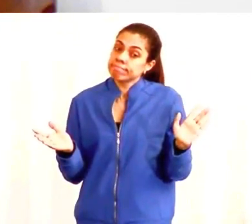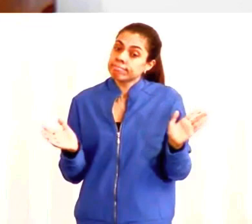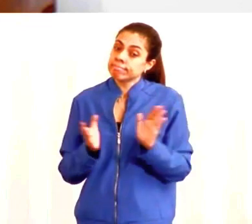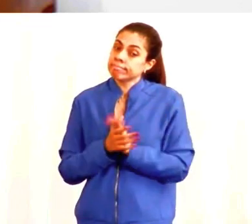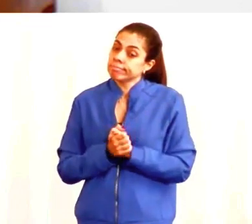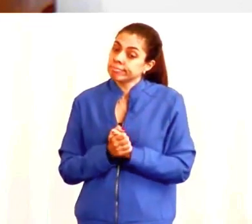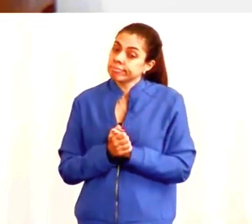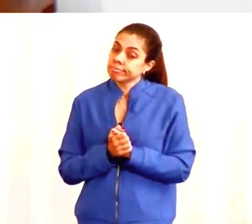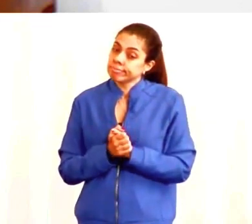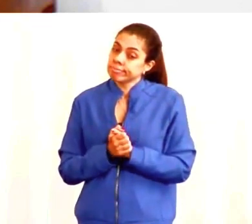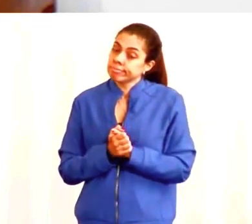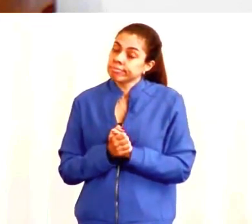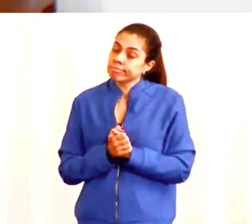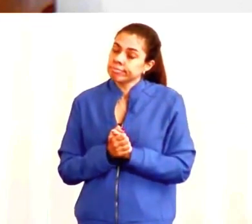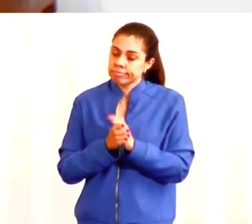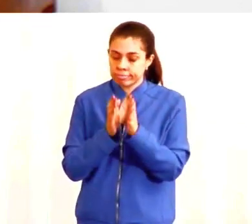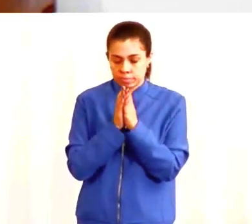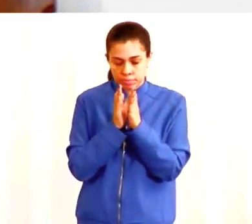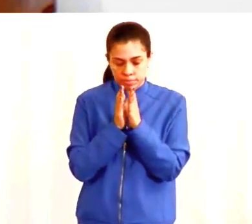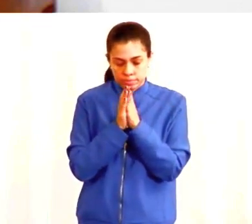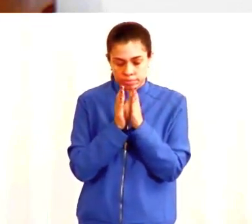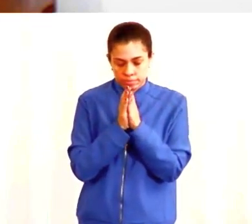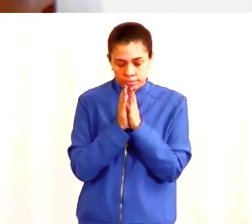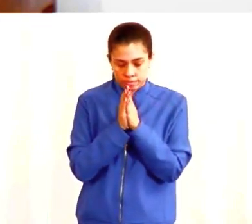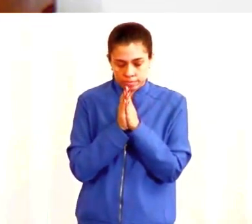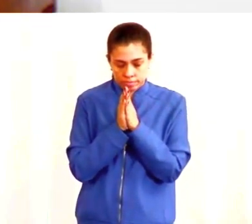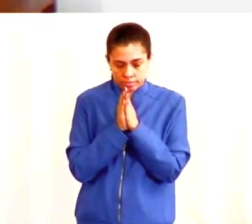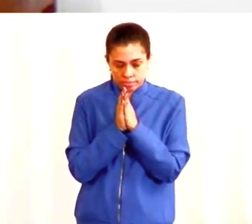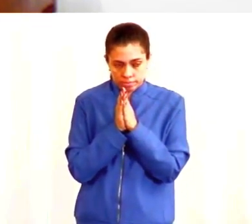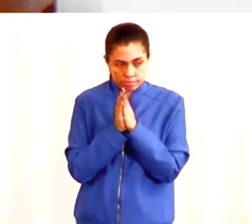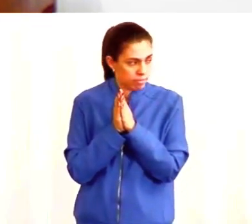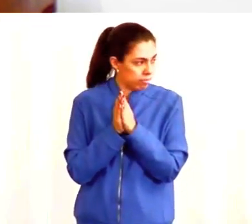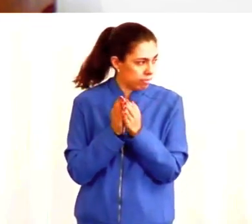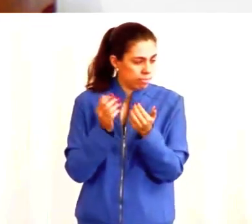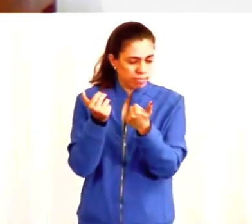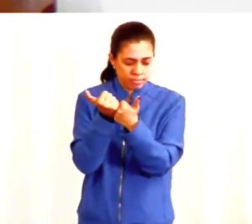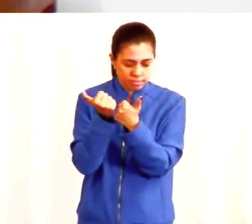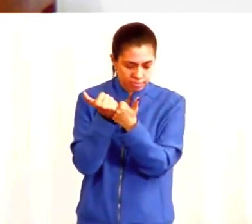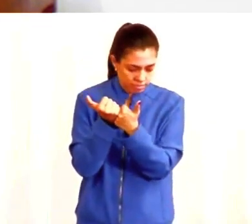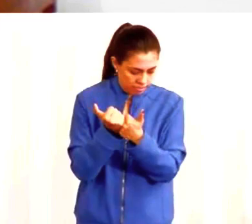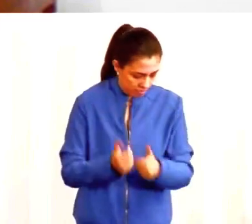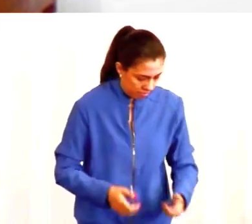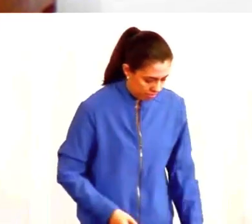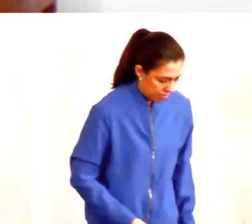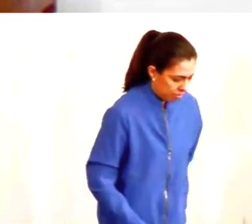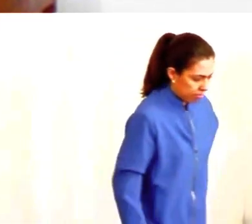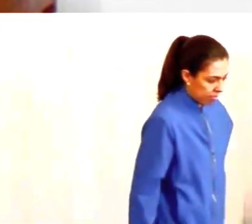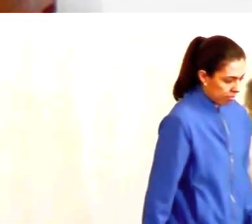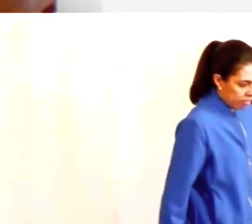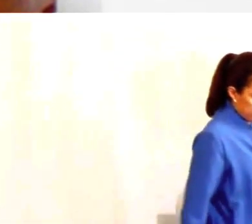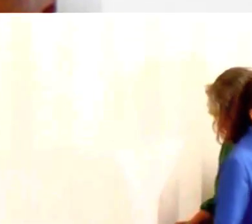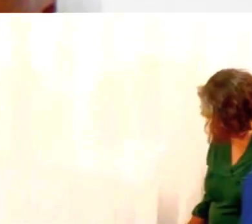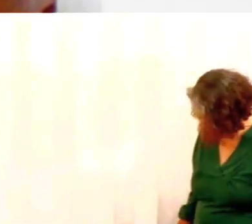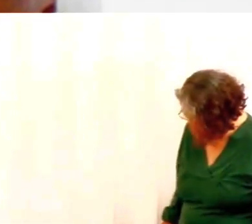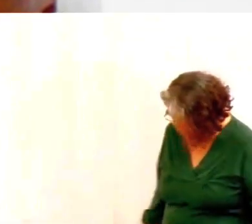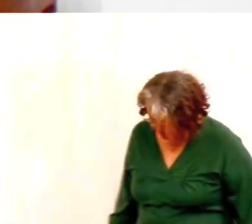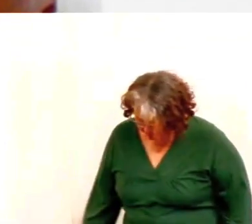Façamos. Feche seus olhos, vamos orar. Santo e eterno Deus, grande em